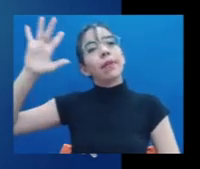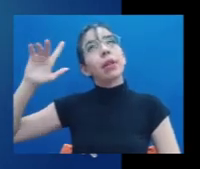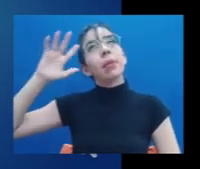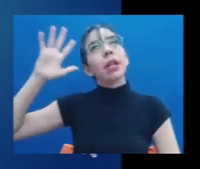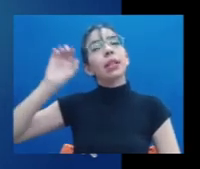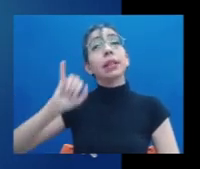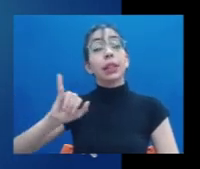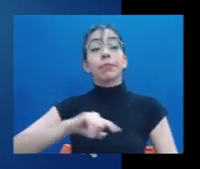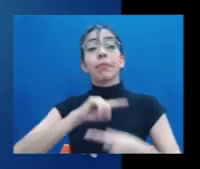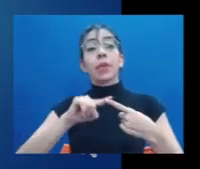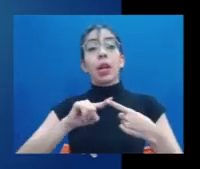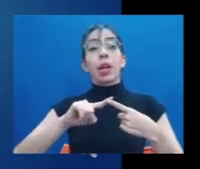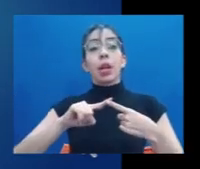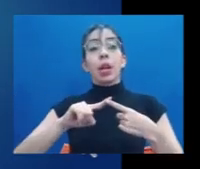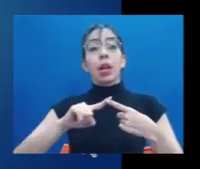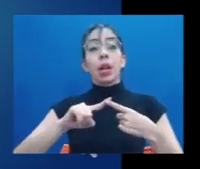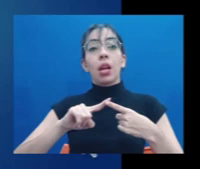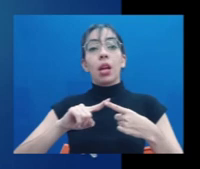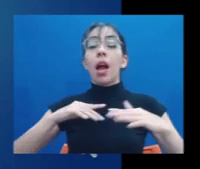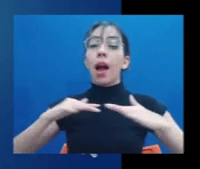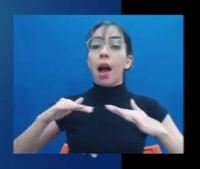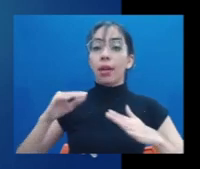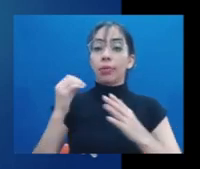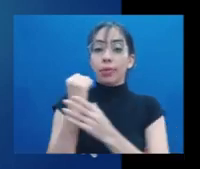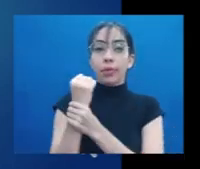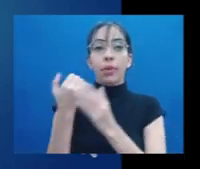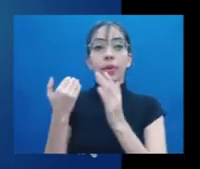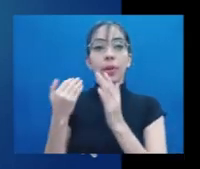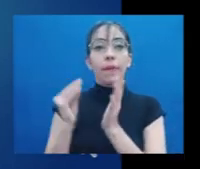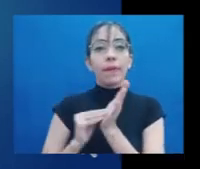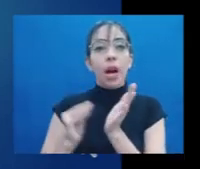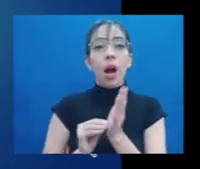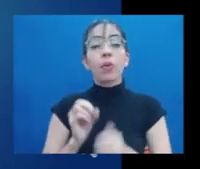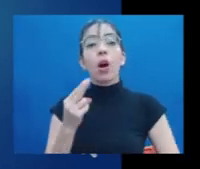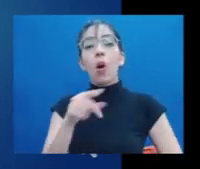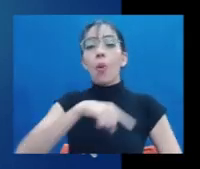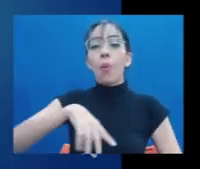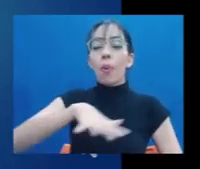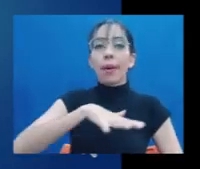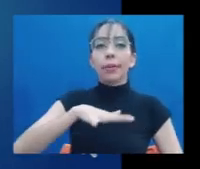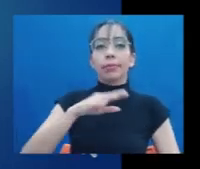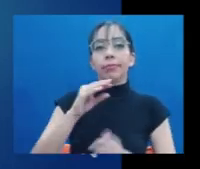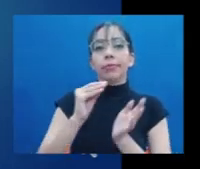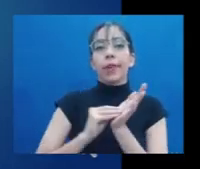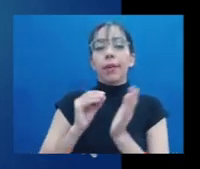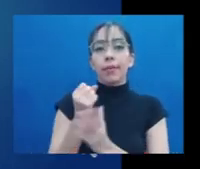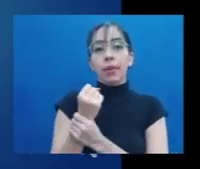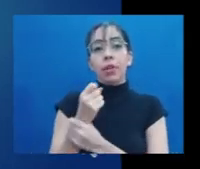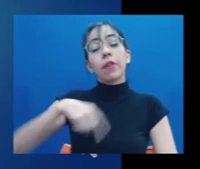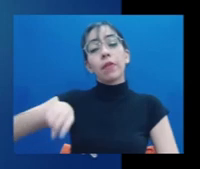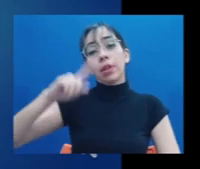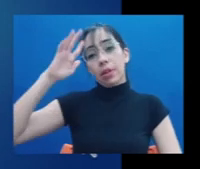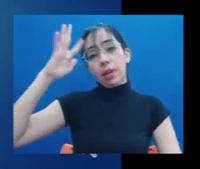têm que ser, né, regularmente limpas, a gente tem que ver realmente o que está ali dentro, não ser um depósito como aquela imagem